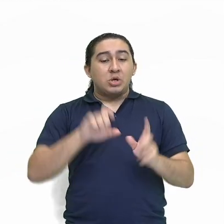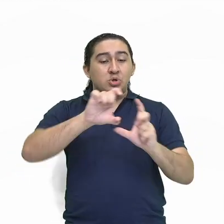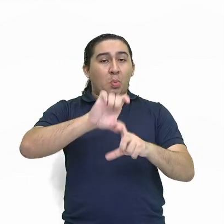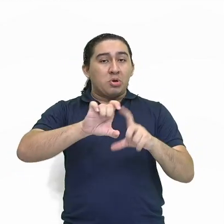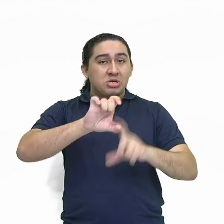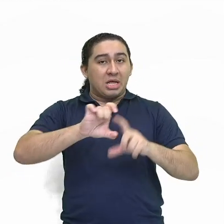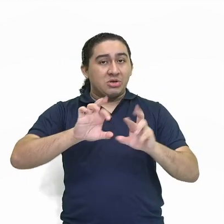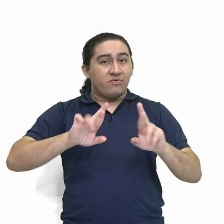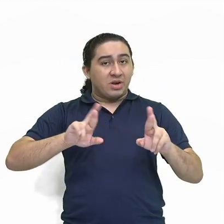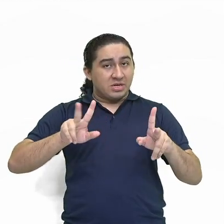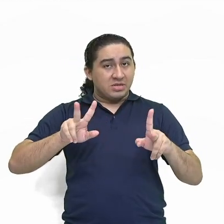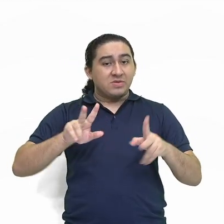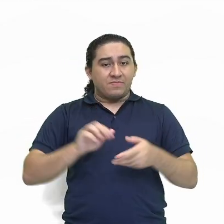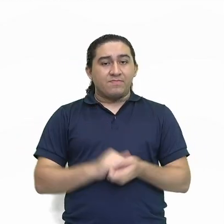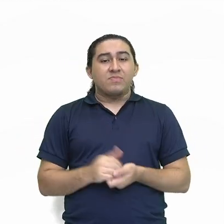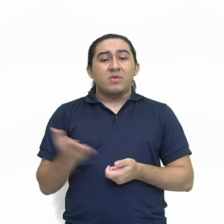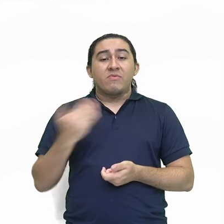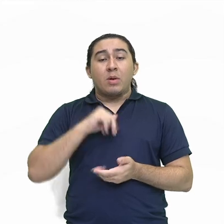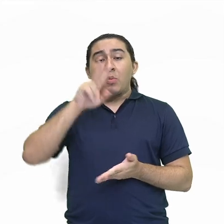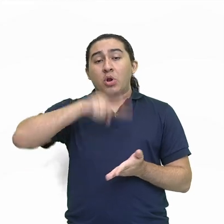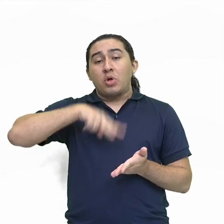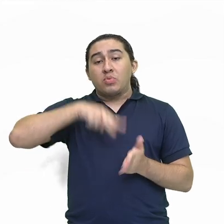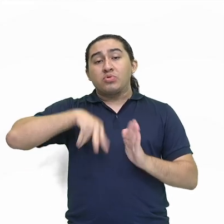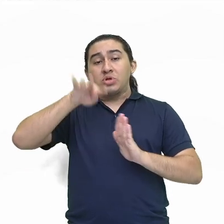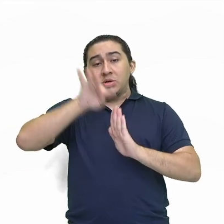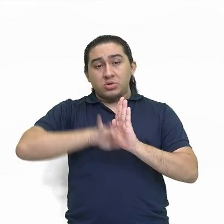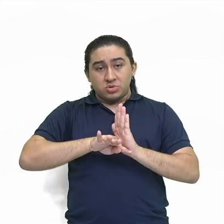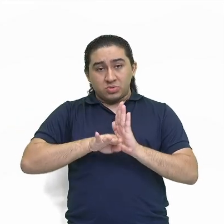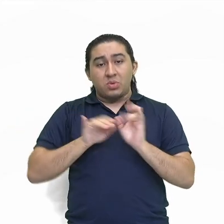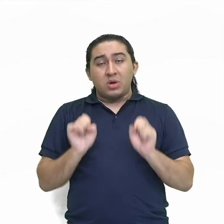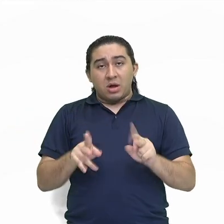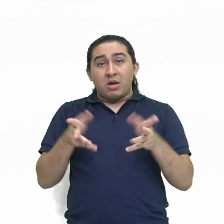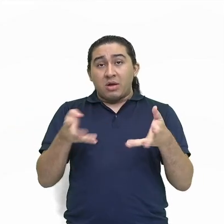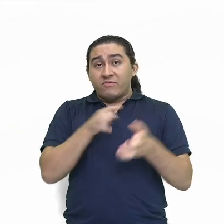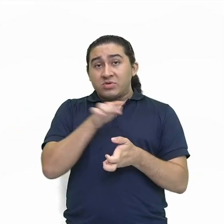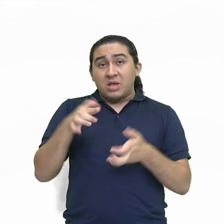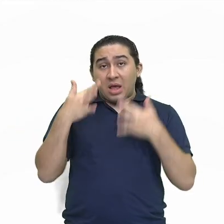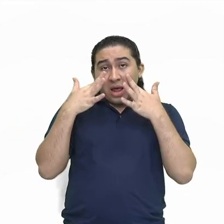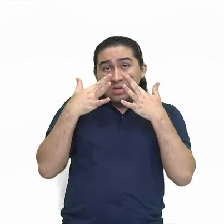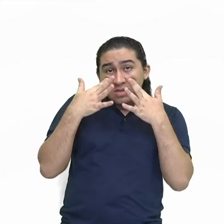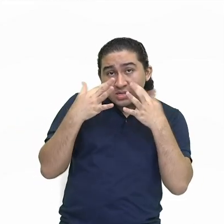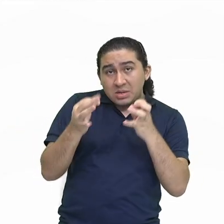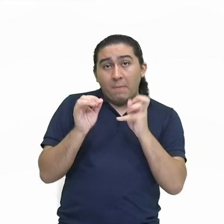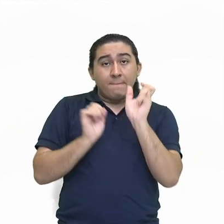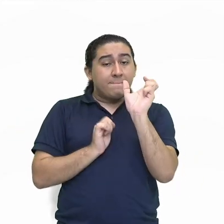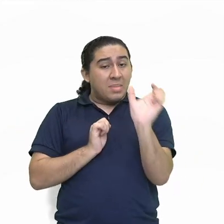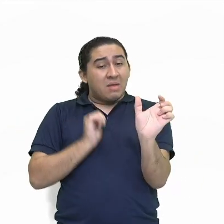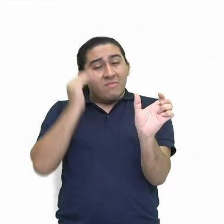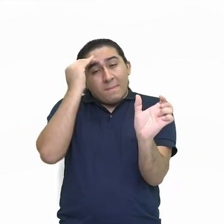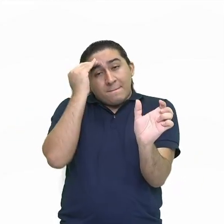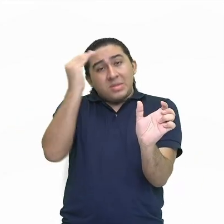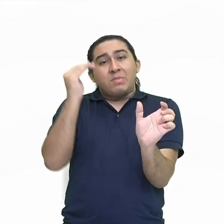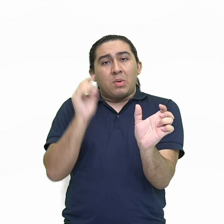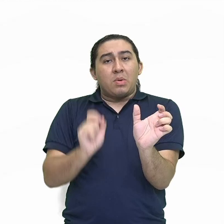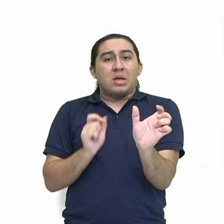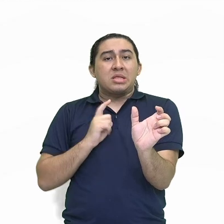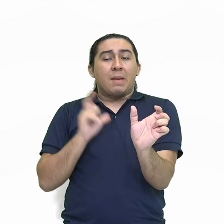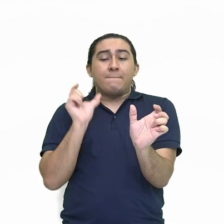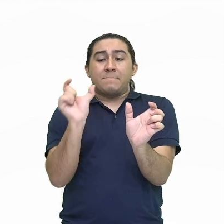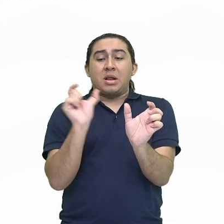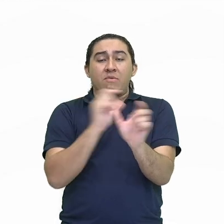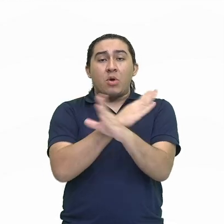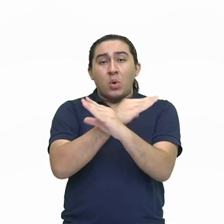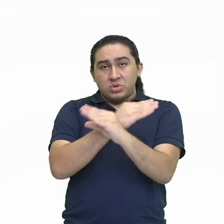subordinadas, não, tá? Então, vamos ler o texto e eu quero que vocês só fiquem prestando atenção nessas